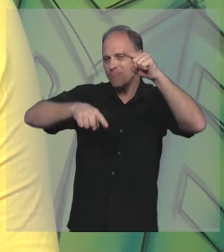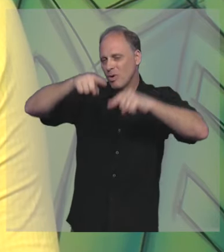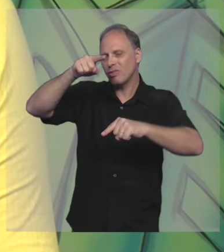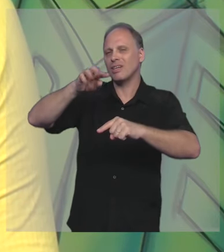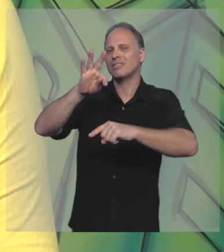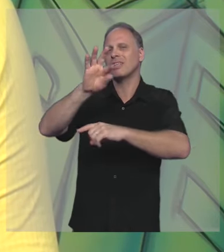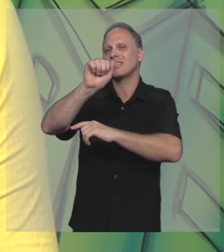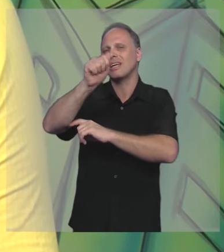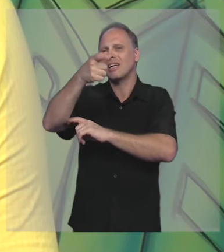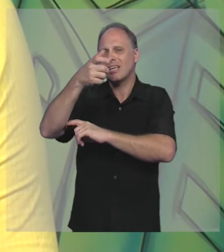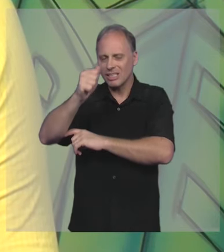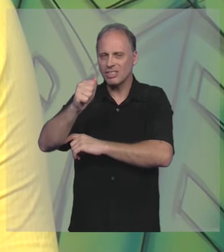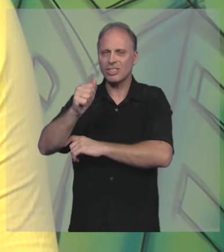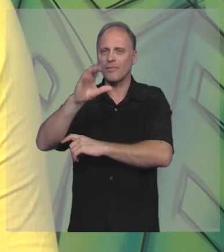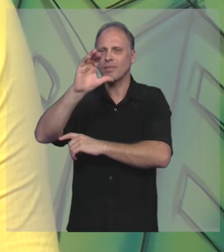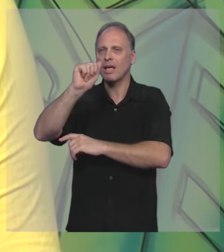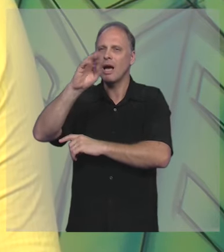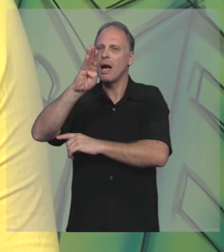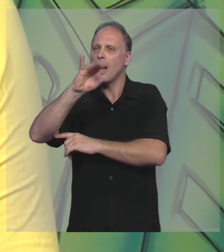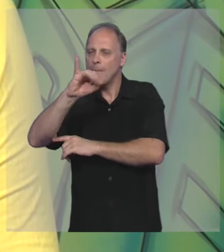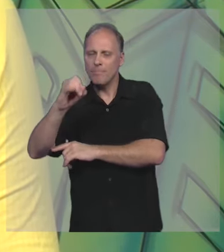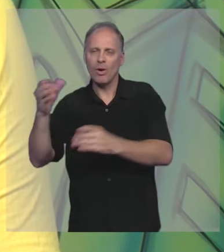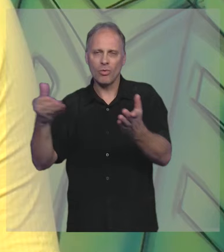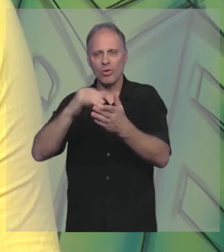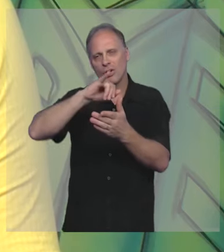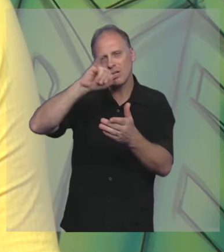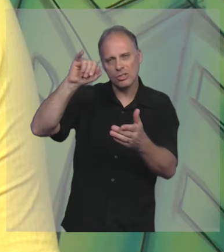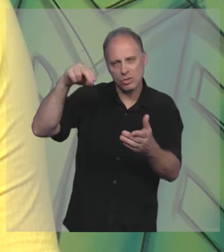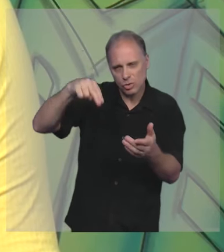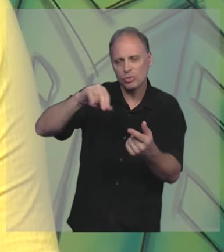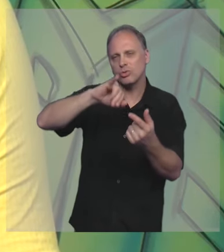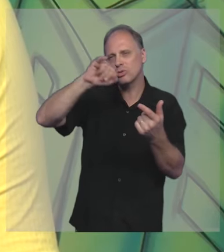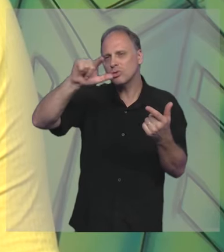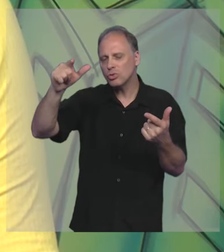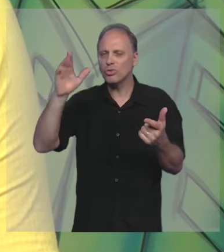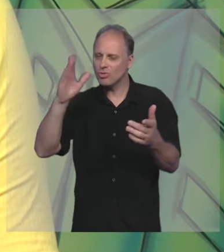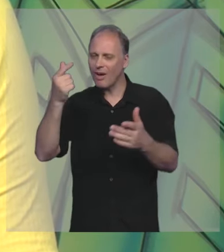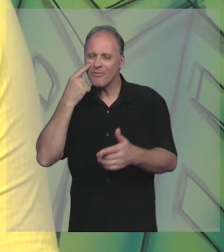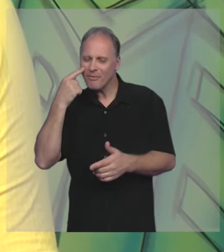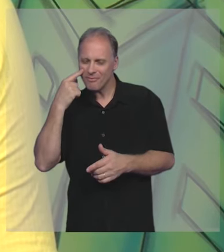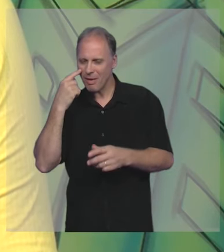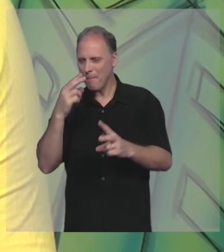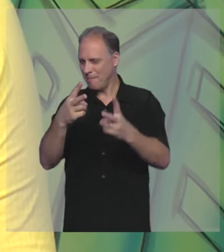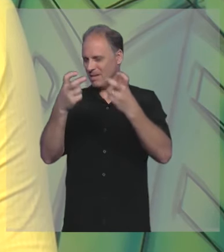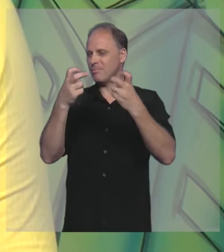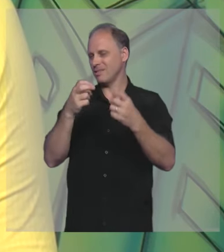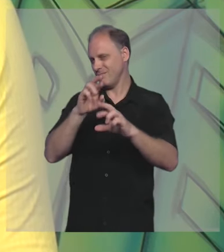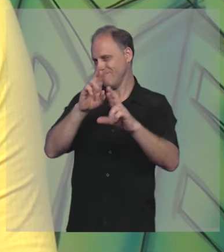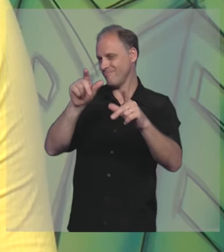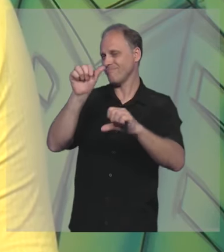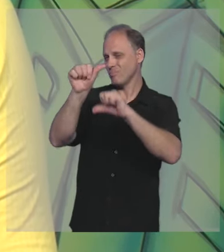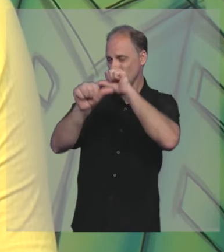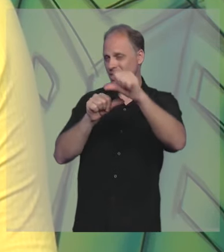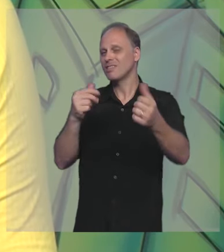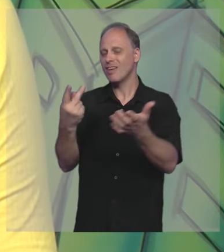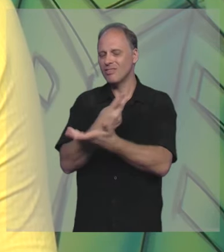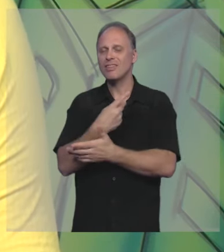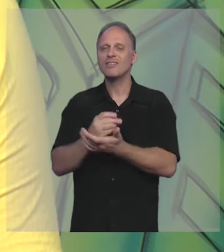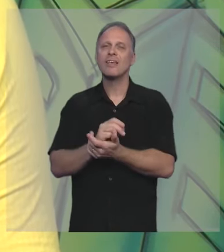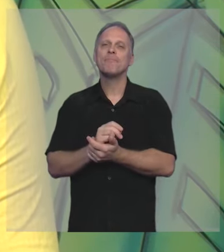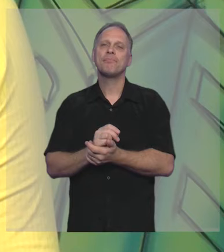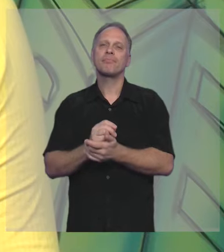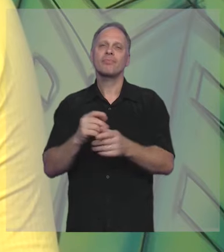pouco talvez já antes, agora em junho, julho, consequentemente já vamos viver essa turbulência no mercado,